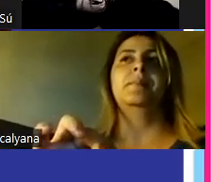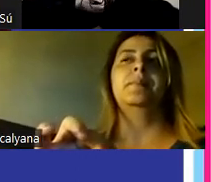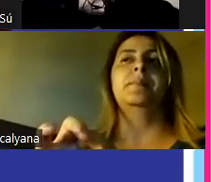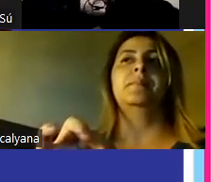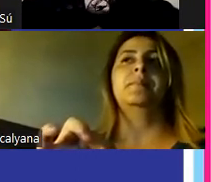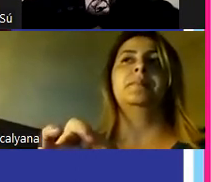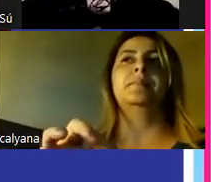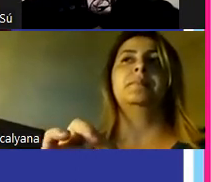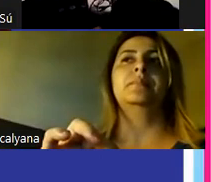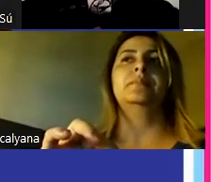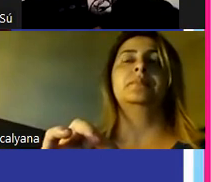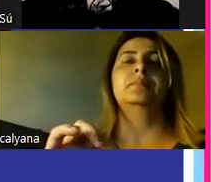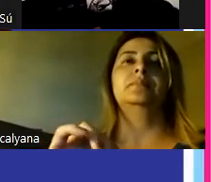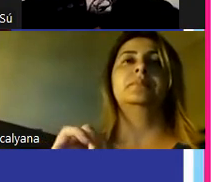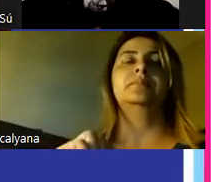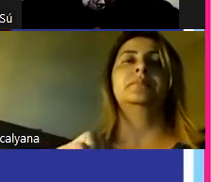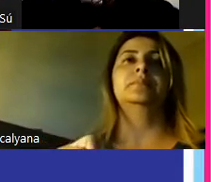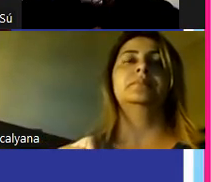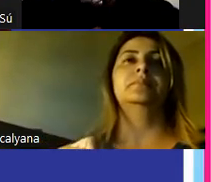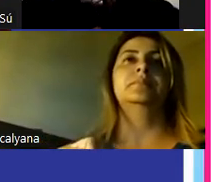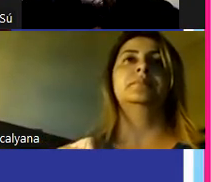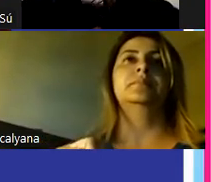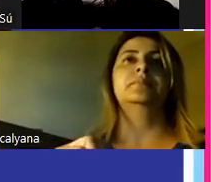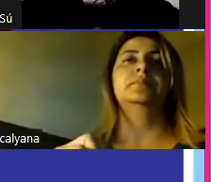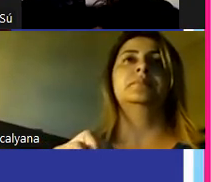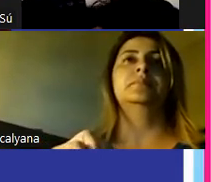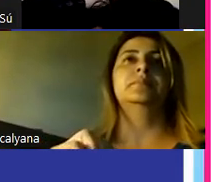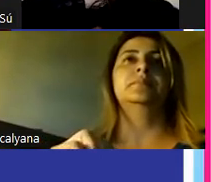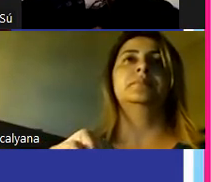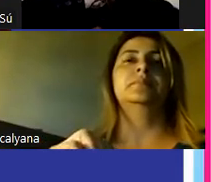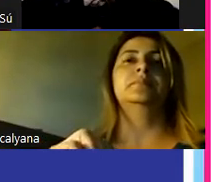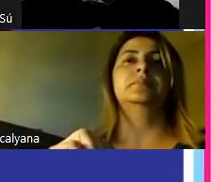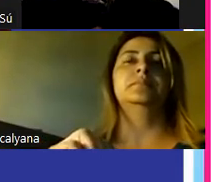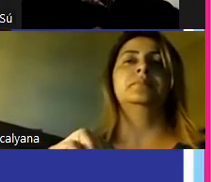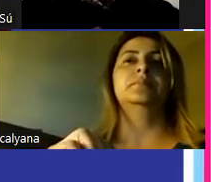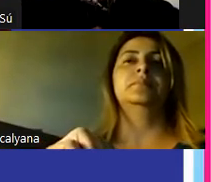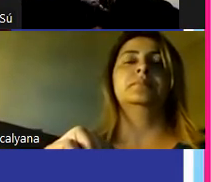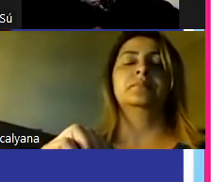Um tema da aula, sua escolha. Tem uma grande variedade aí do tema da aula, né?